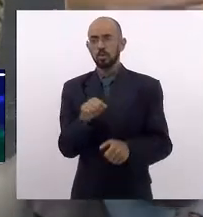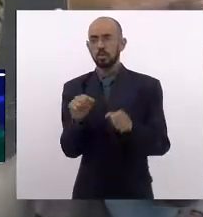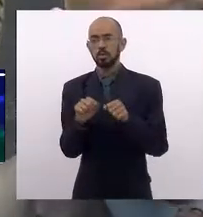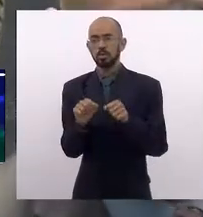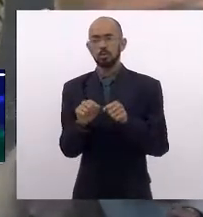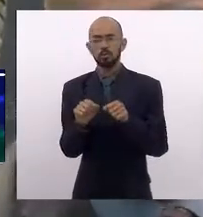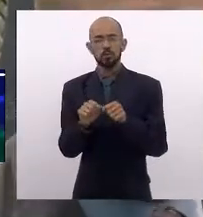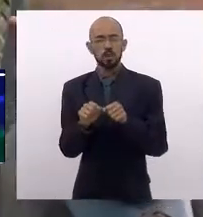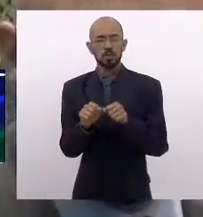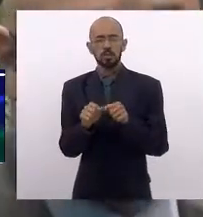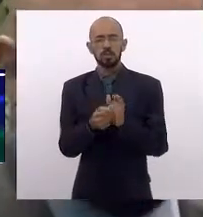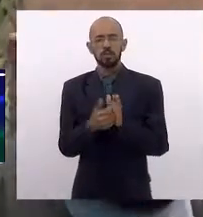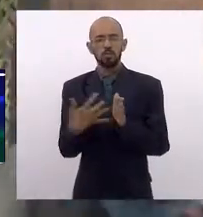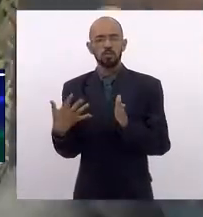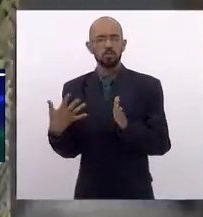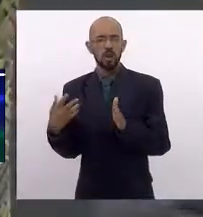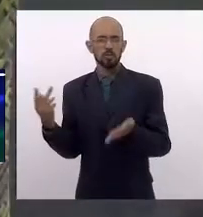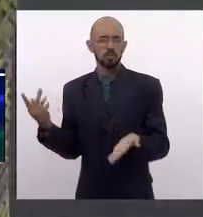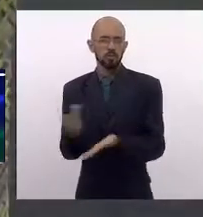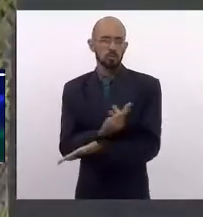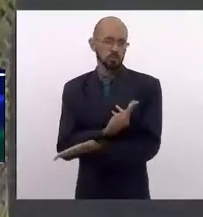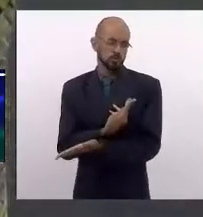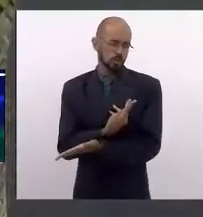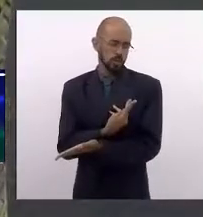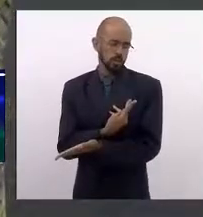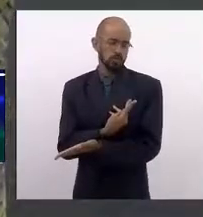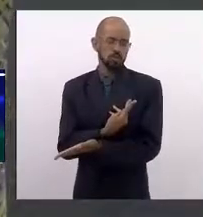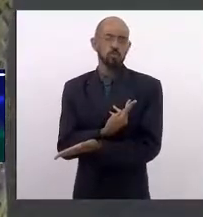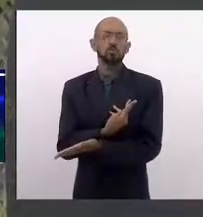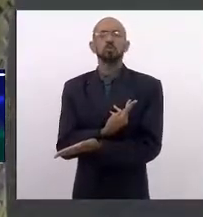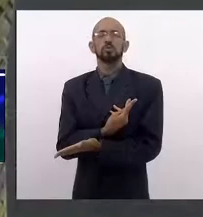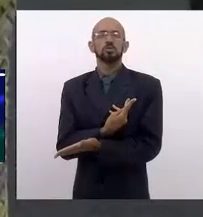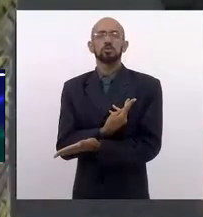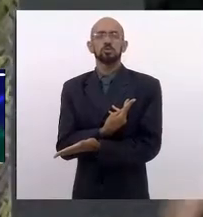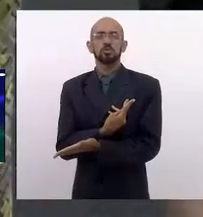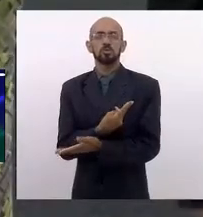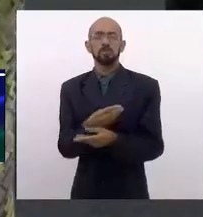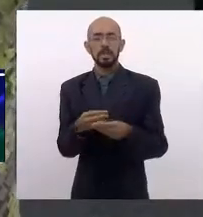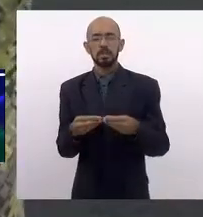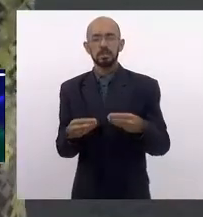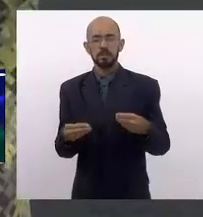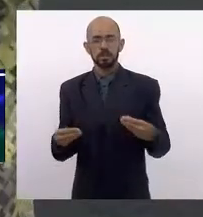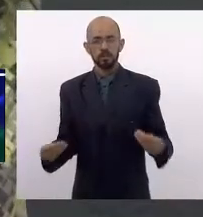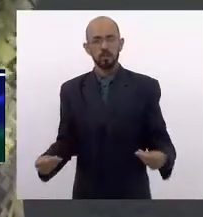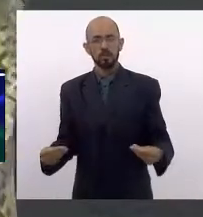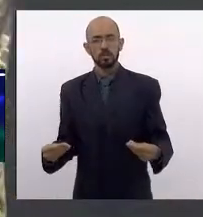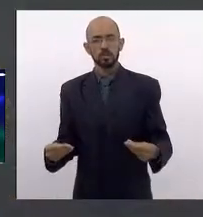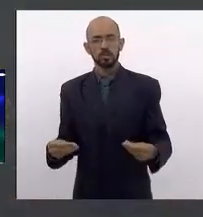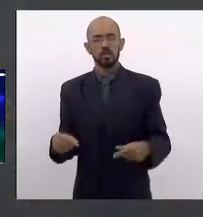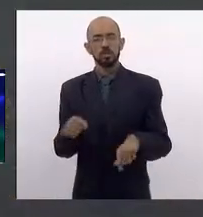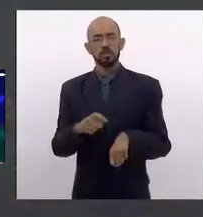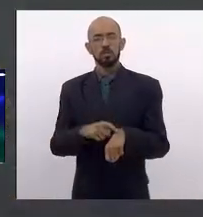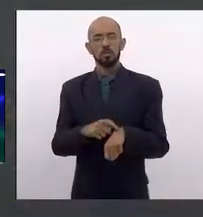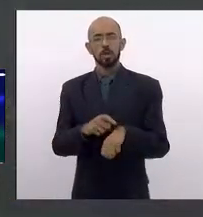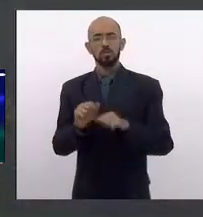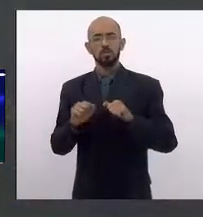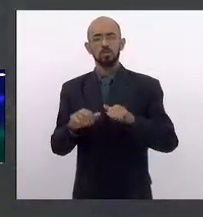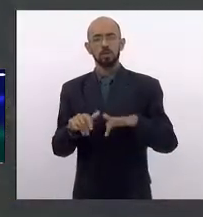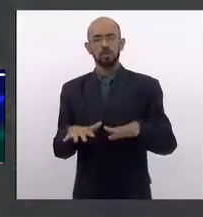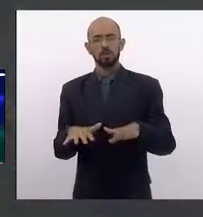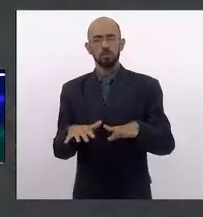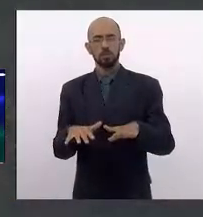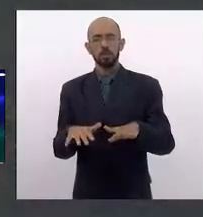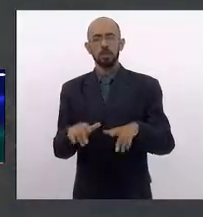situações e vai dizer no mínimo delicadas que foi em plena para anemia a